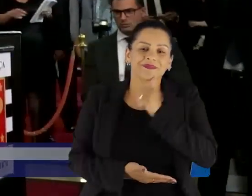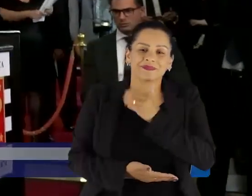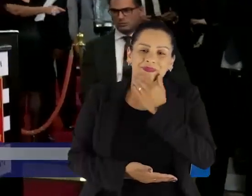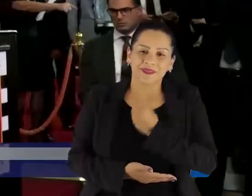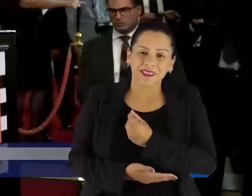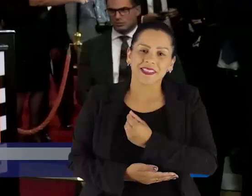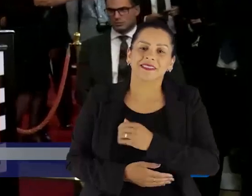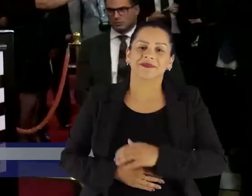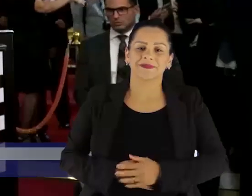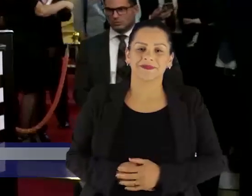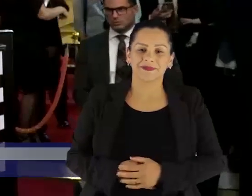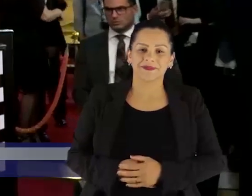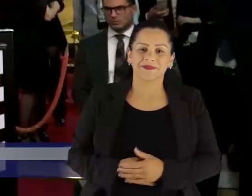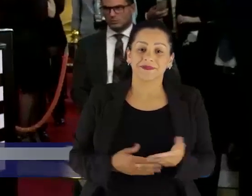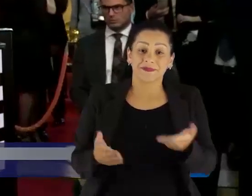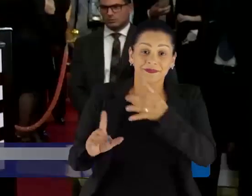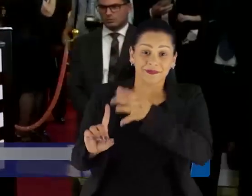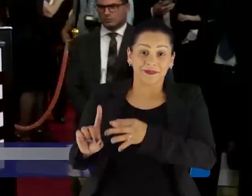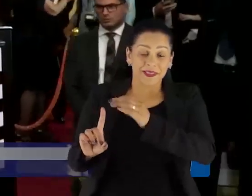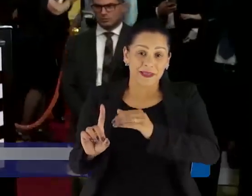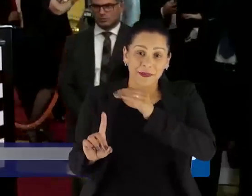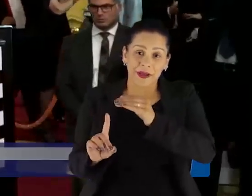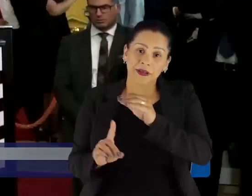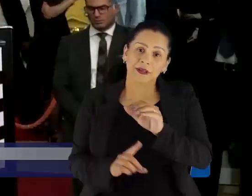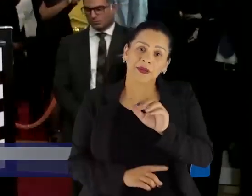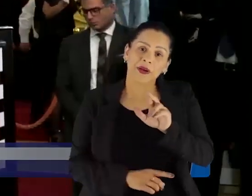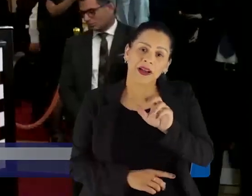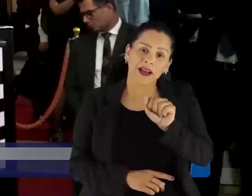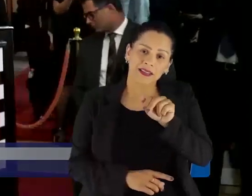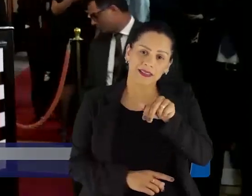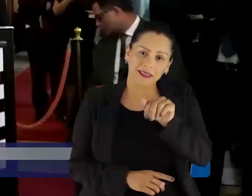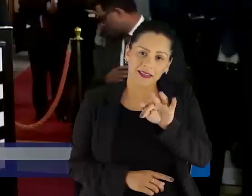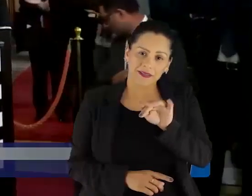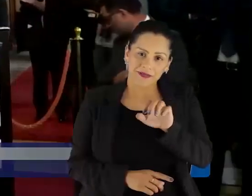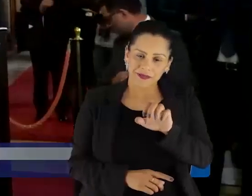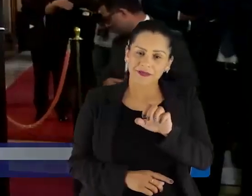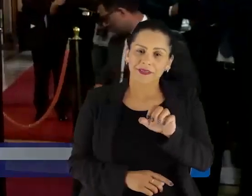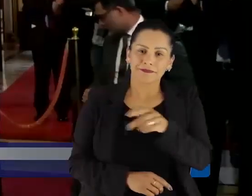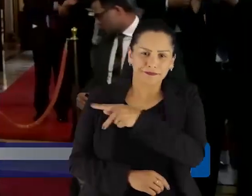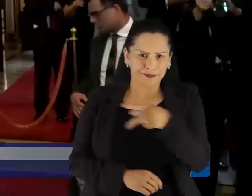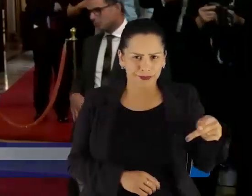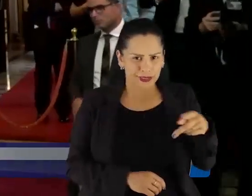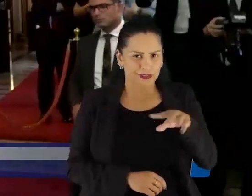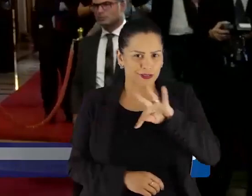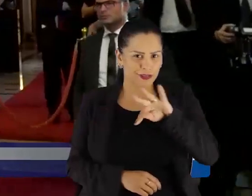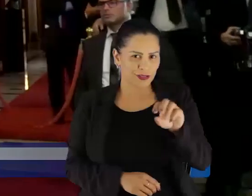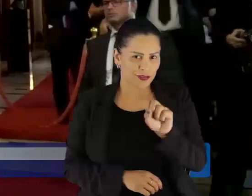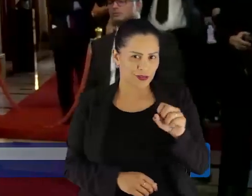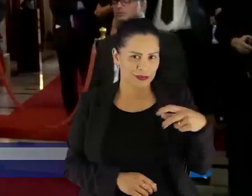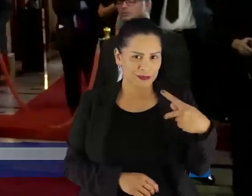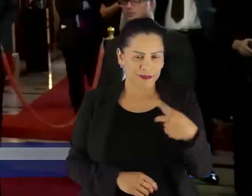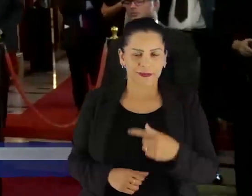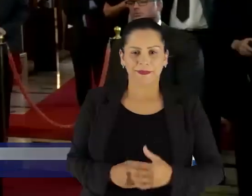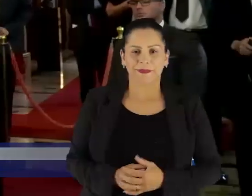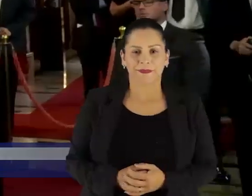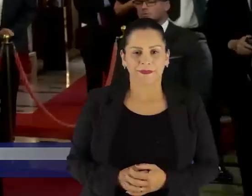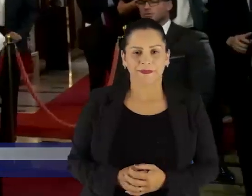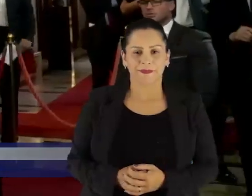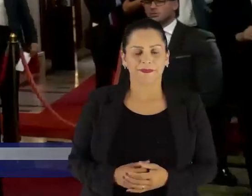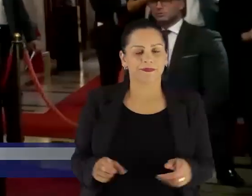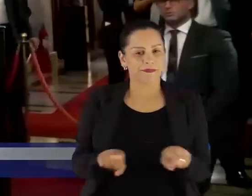todas chamado de Embaixador Ricardo anafe de Vinícius para o presidente do nosso Tribunal de Justiça